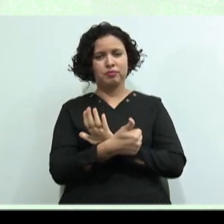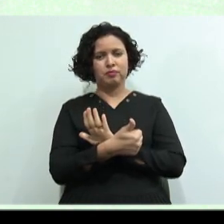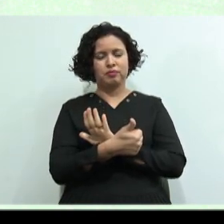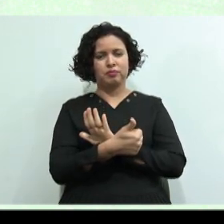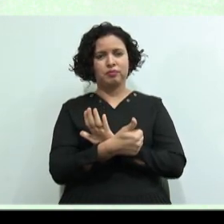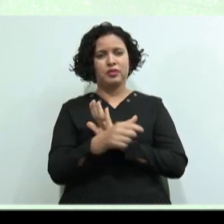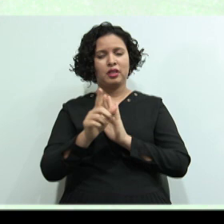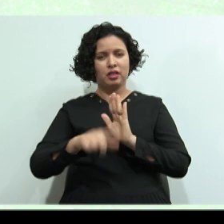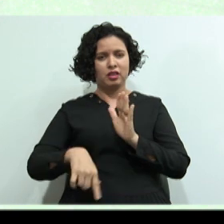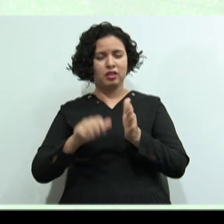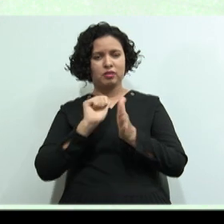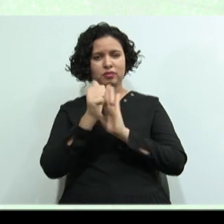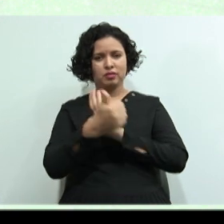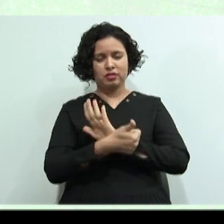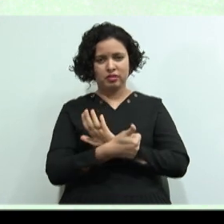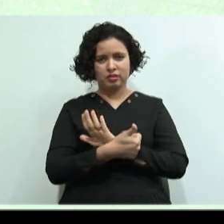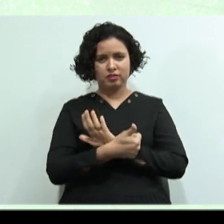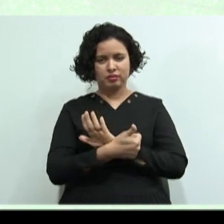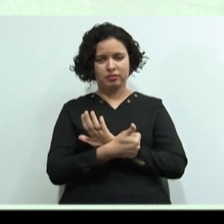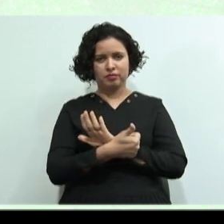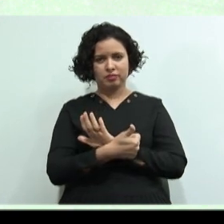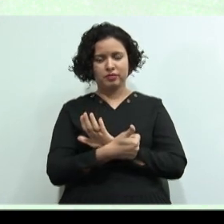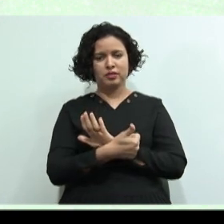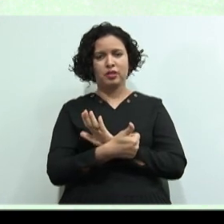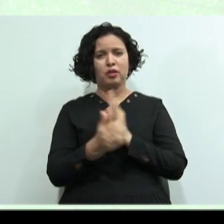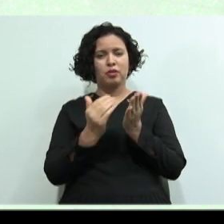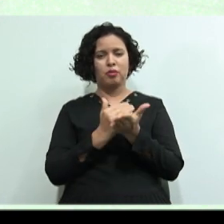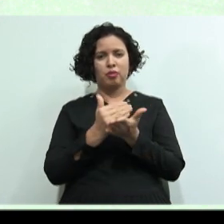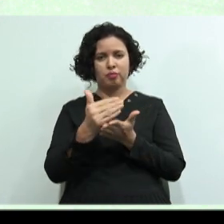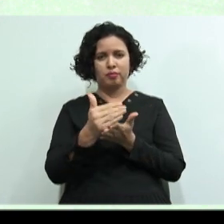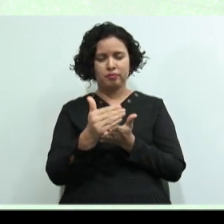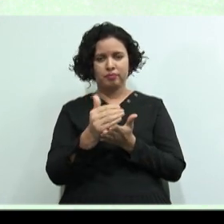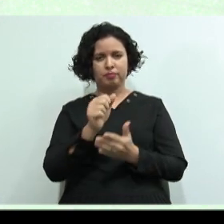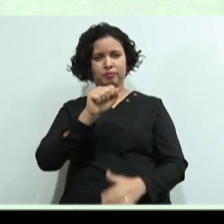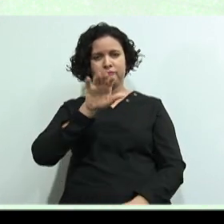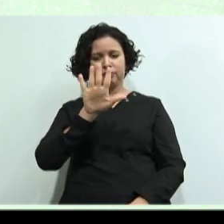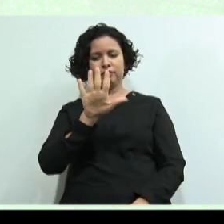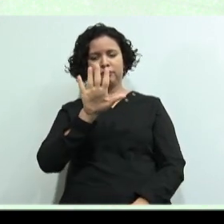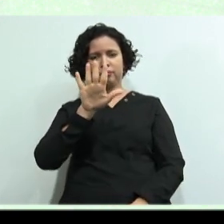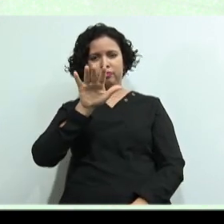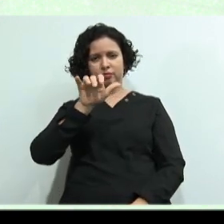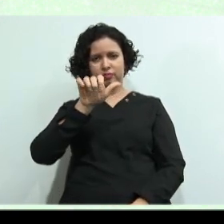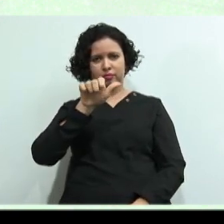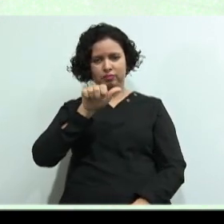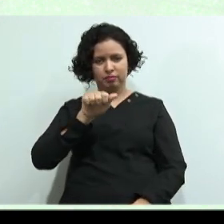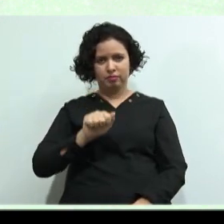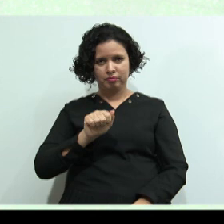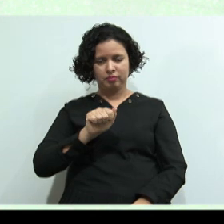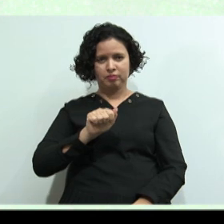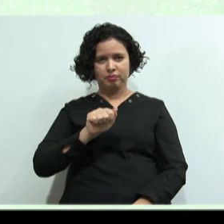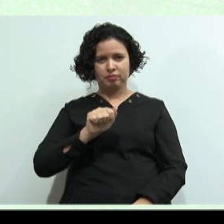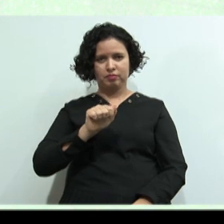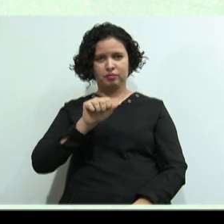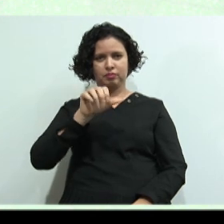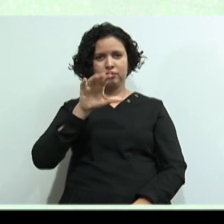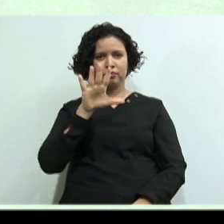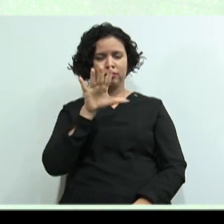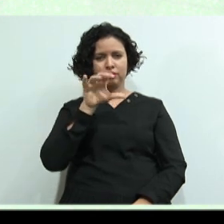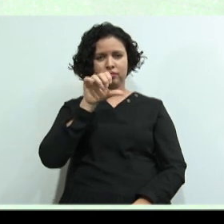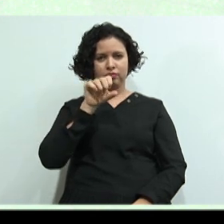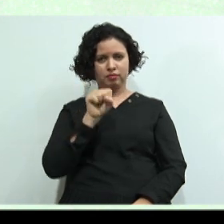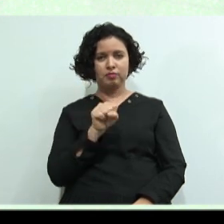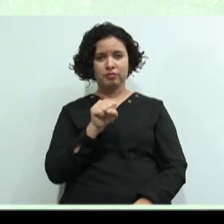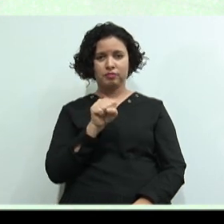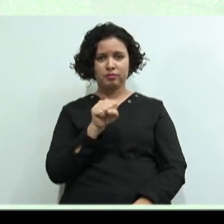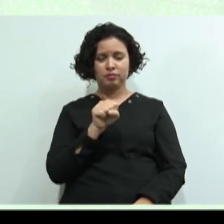A configuração de mão, ela começa com a mão aberta e fecha a mão, vai para a configuração em S. Então,